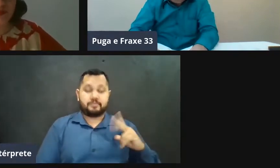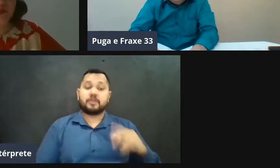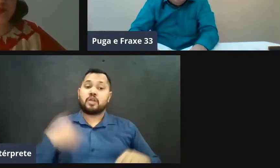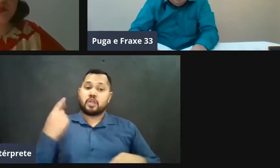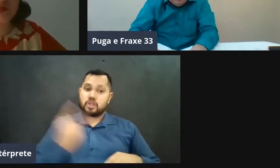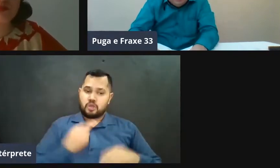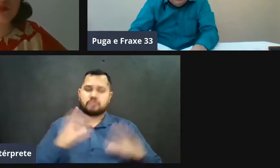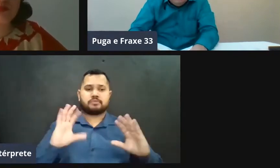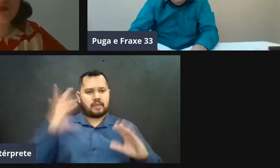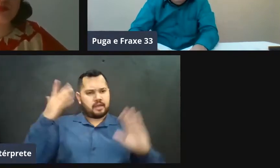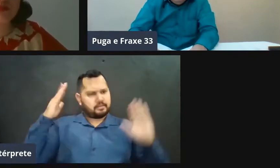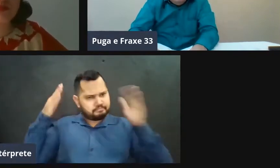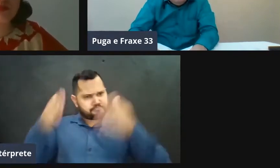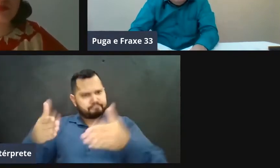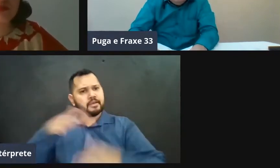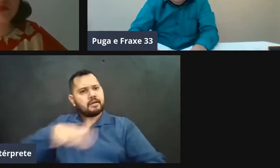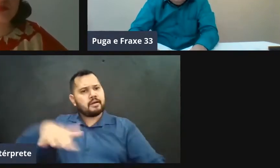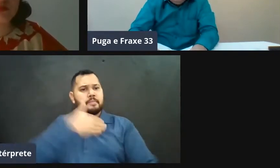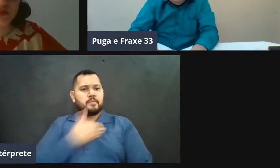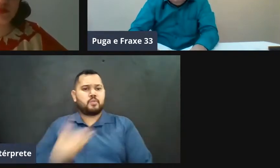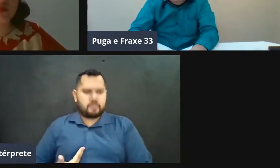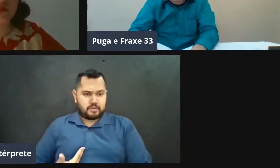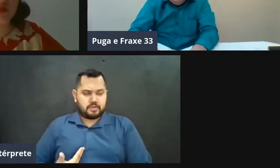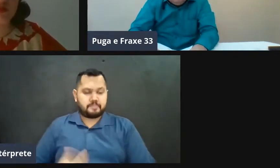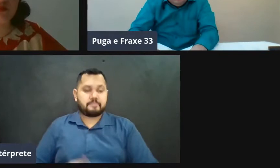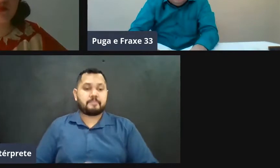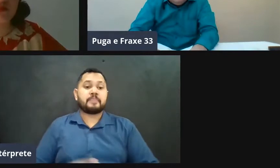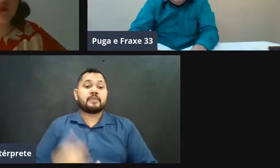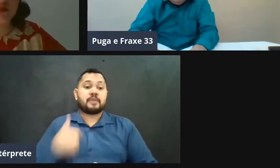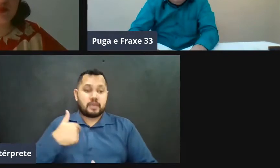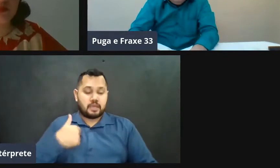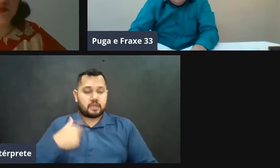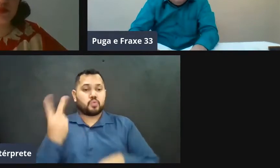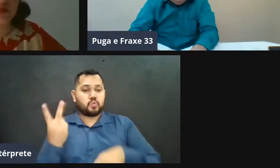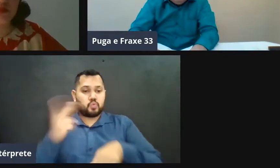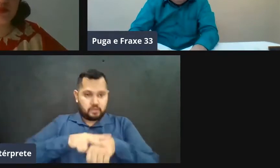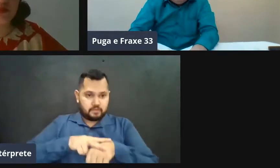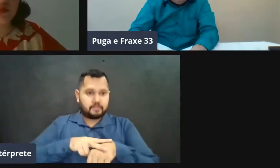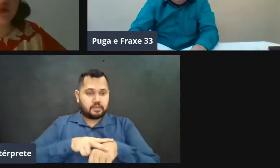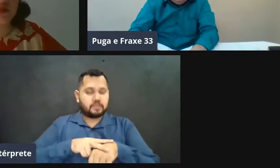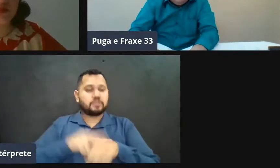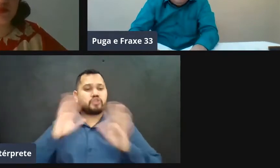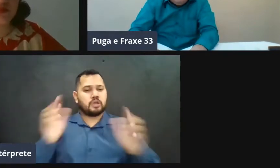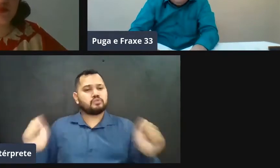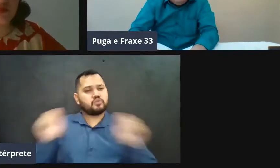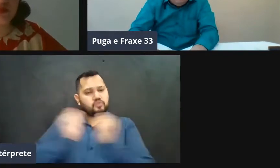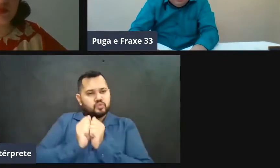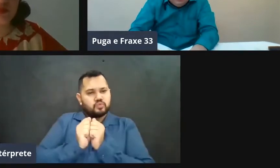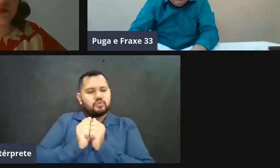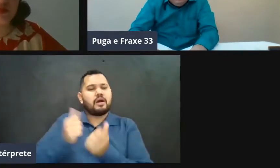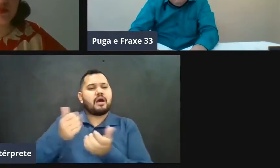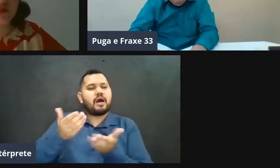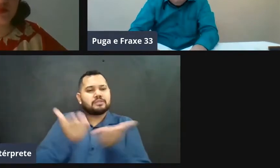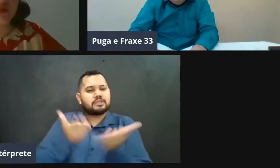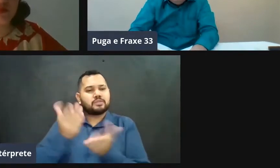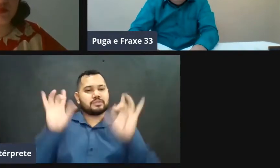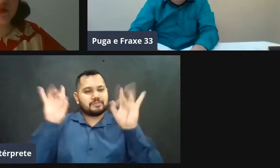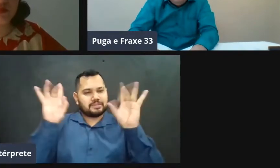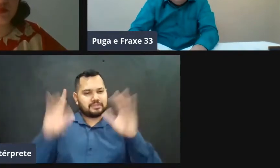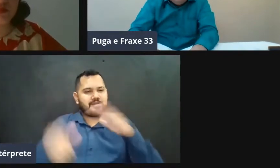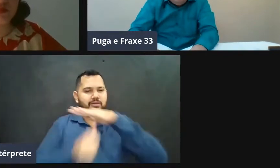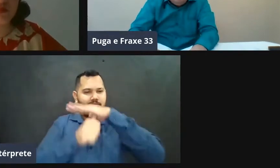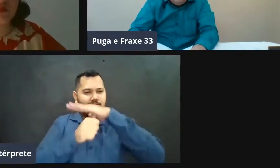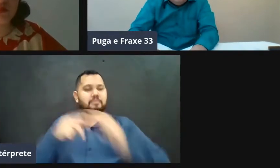na solução pública. Eu estive por 2 vezes acompanhado do assessor especial da reitoria,